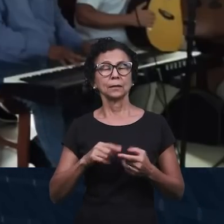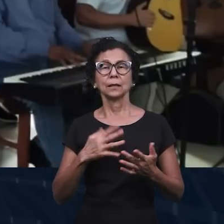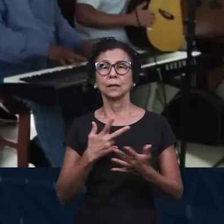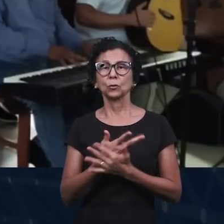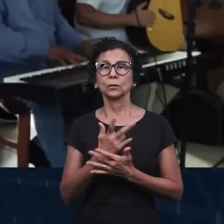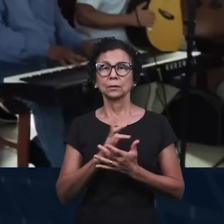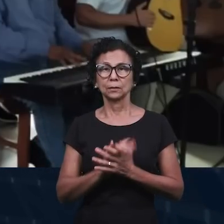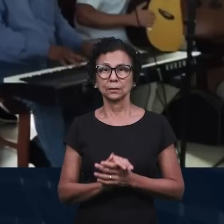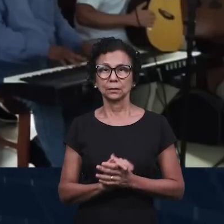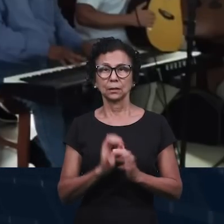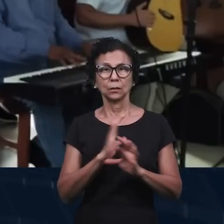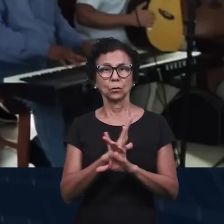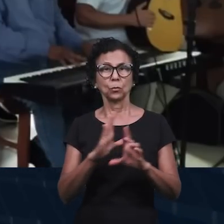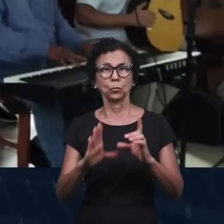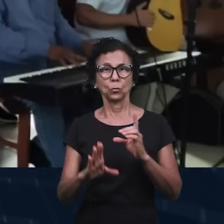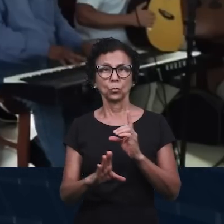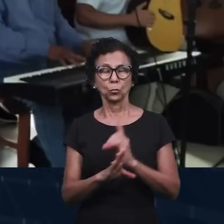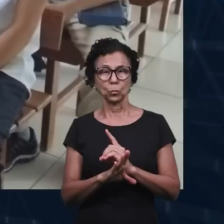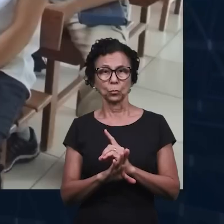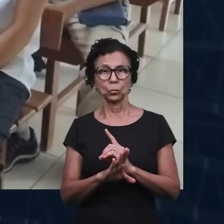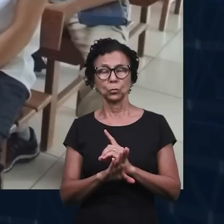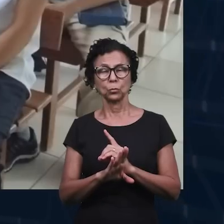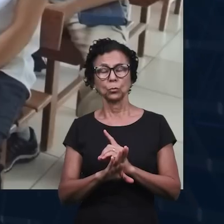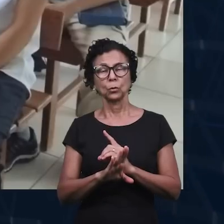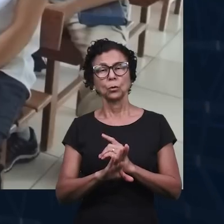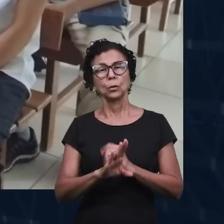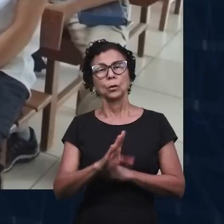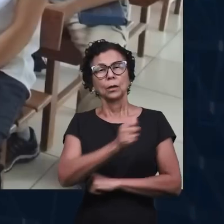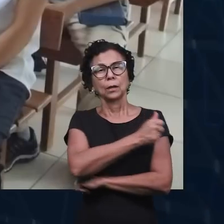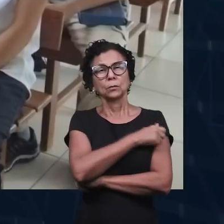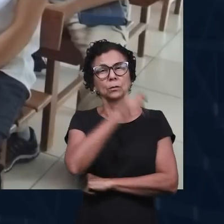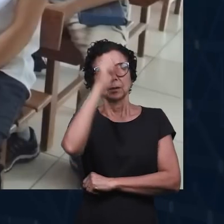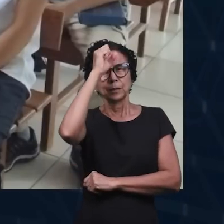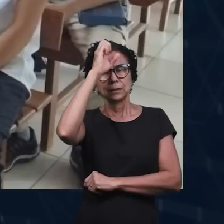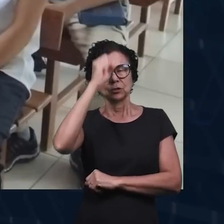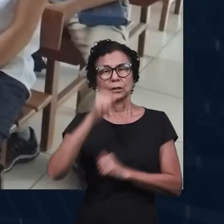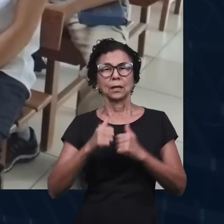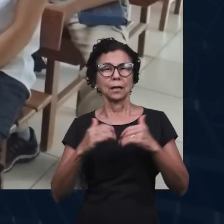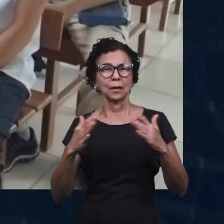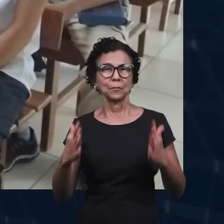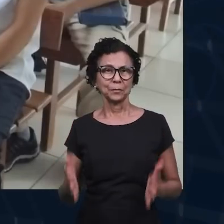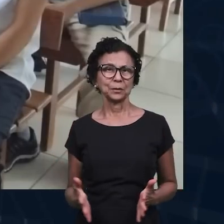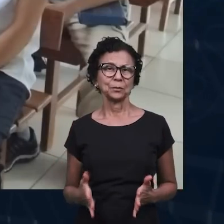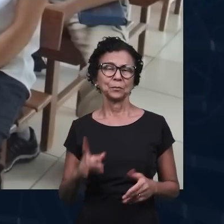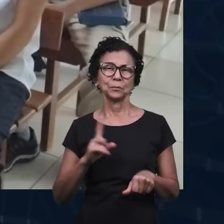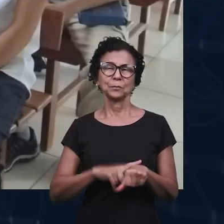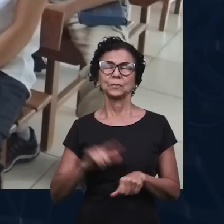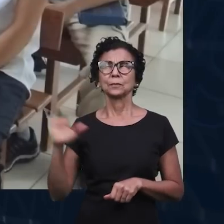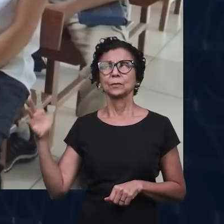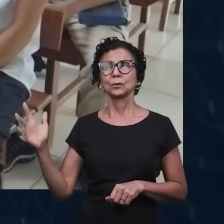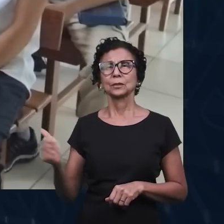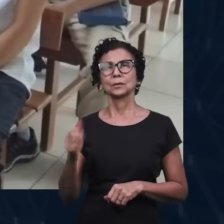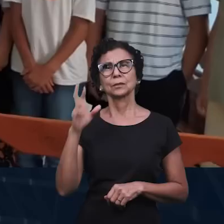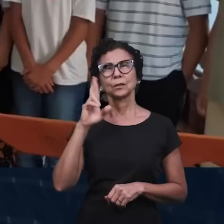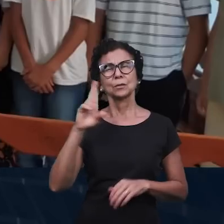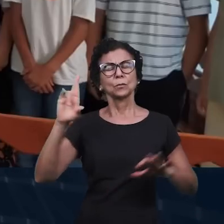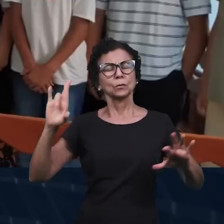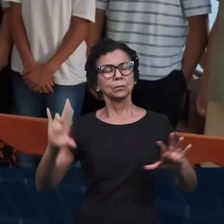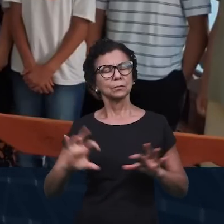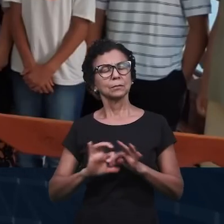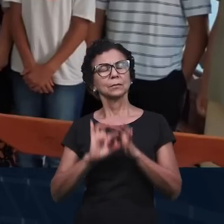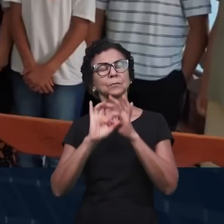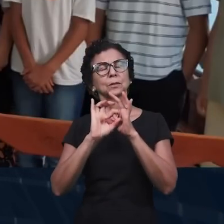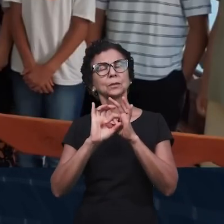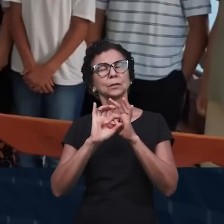A, aconteceu o culto de abertura do Projeto Aprendiz, da área de Vista da Serra. Foi um momento de adoração e intensa comunhão, no qual o